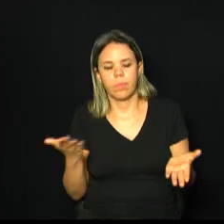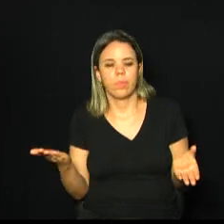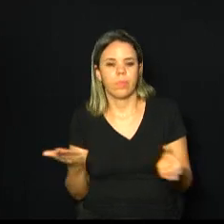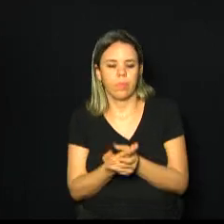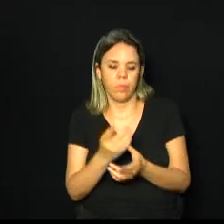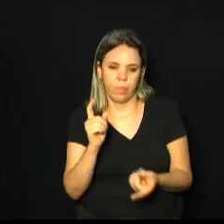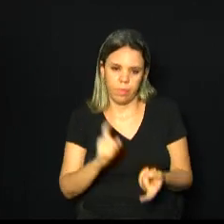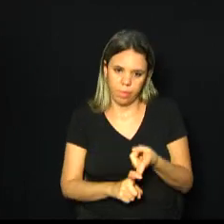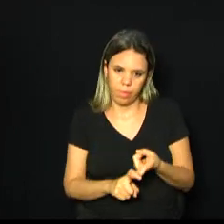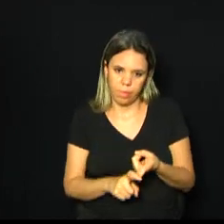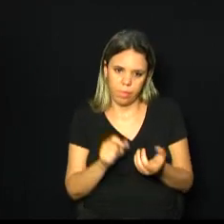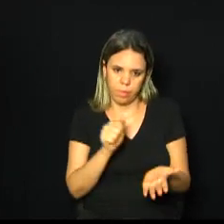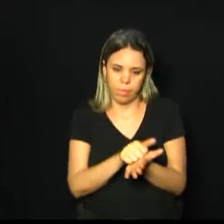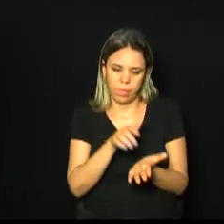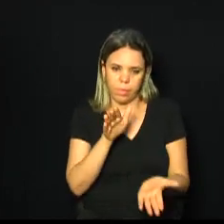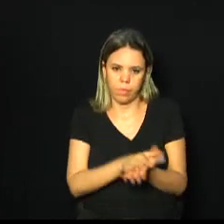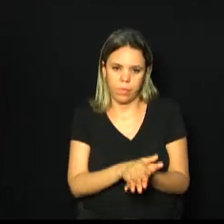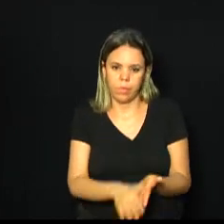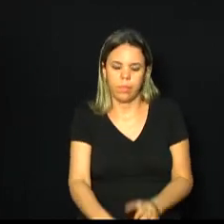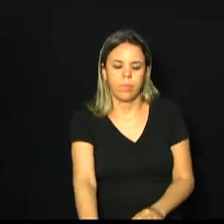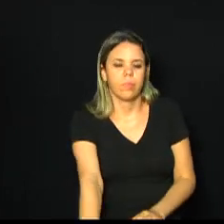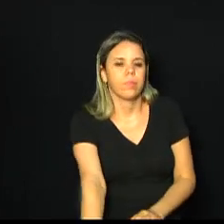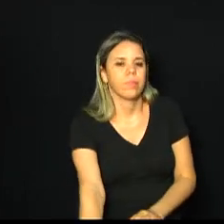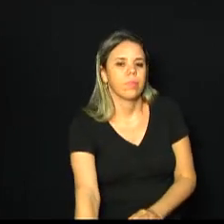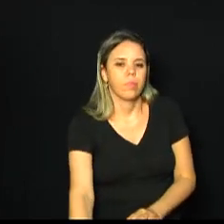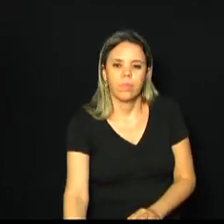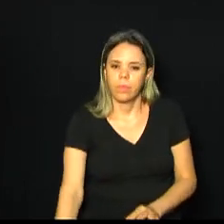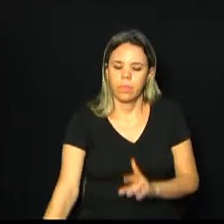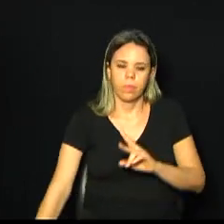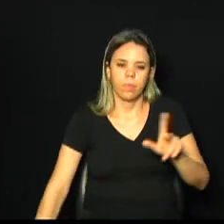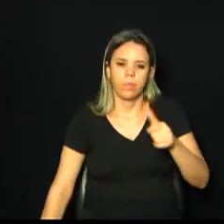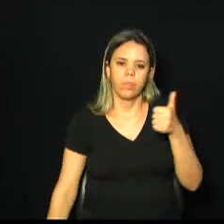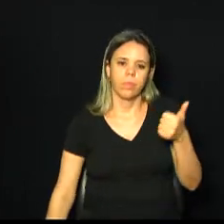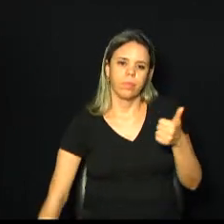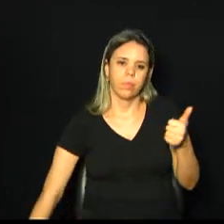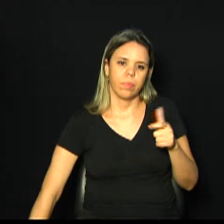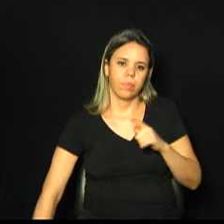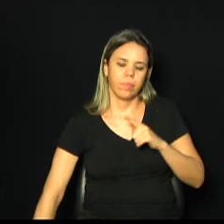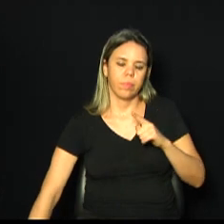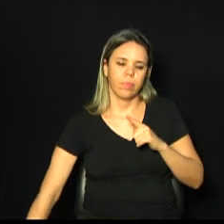punido com a multa. A multa, felizmente, não é a primeira. Ela tem que ter um